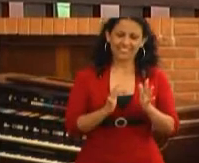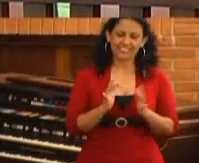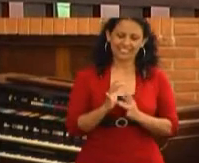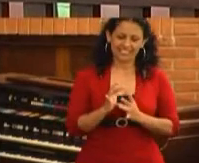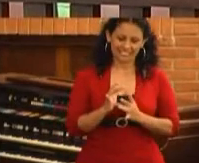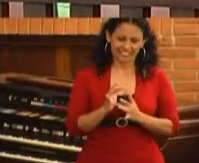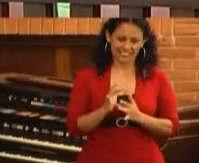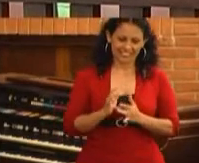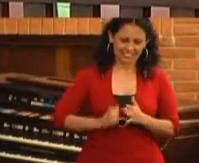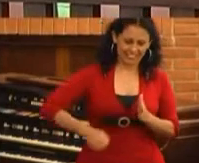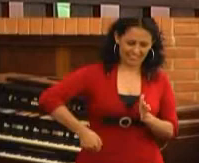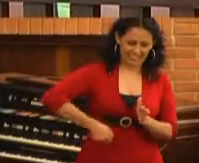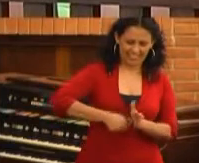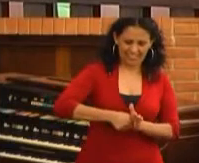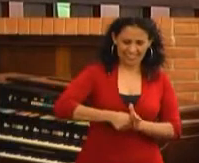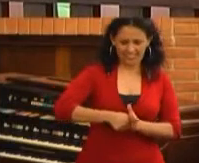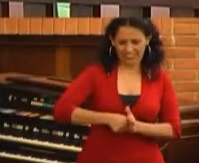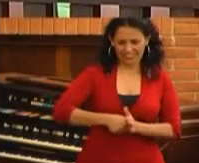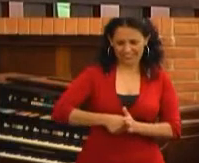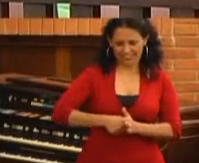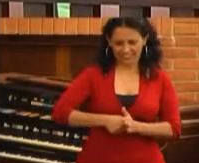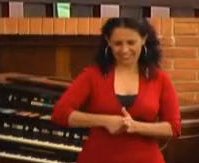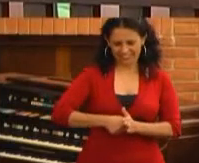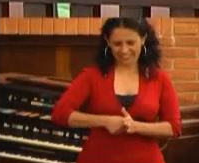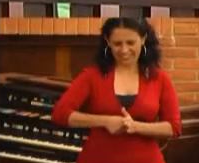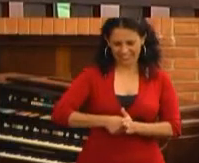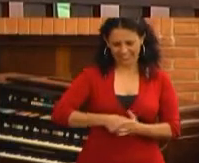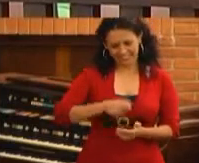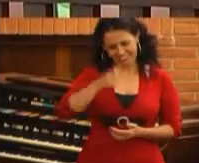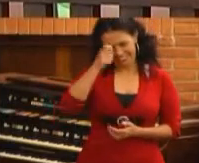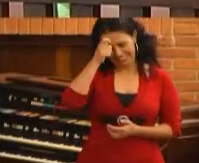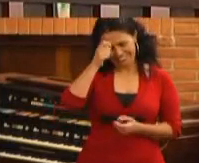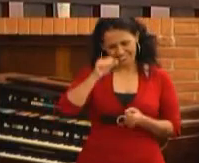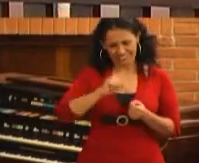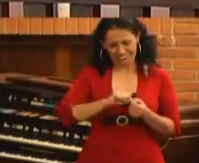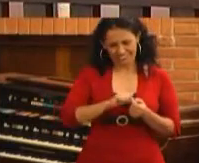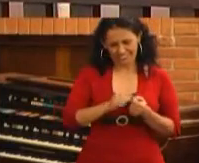Mas aquele que está lá, ele sustenta o fraco.